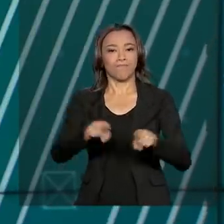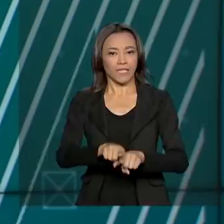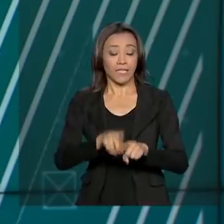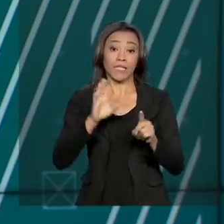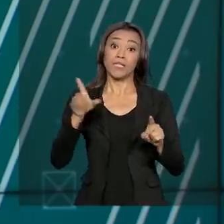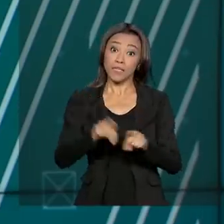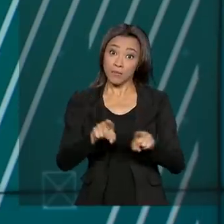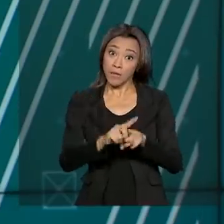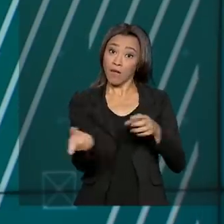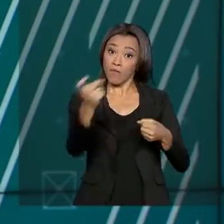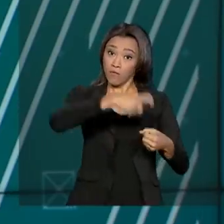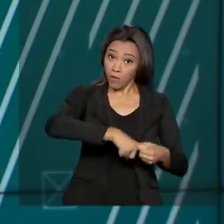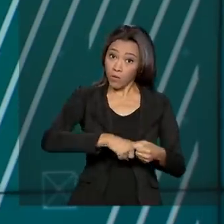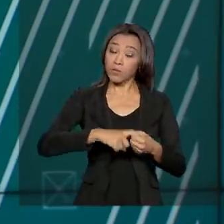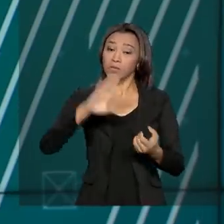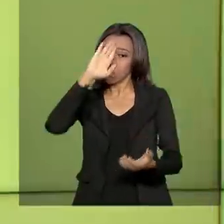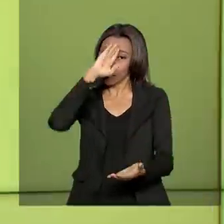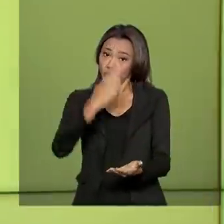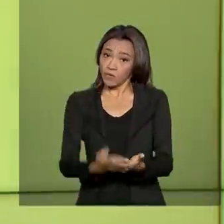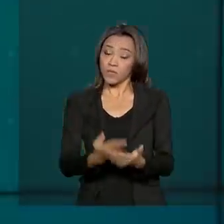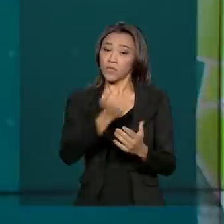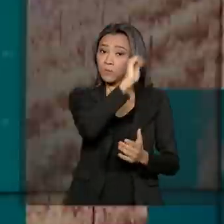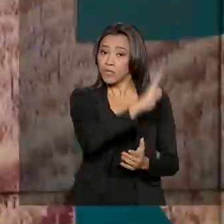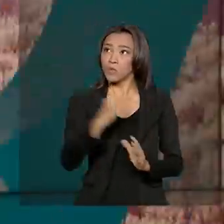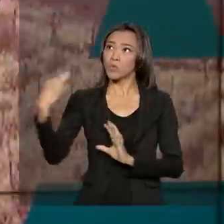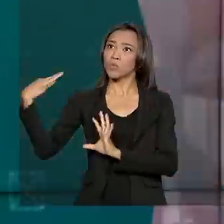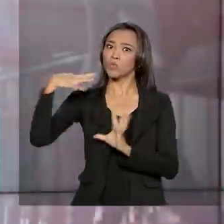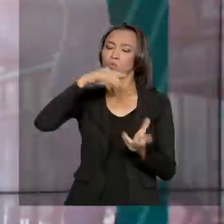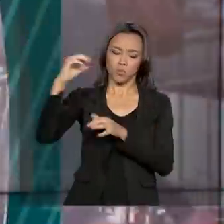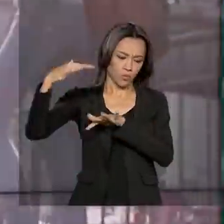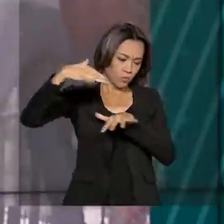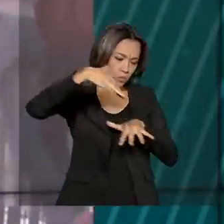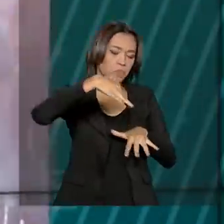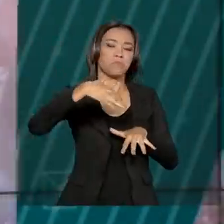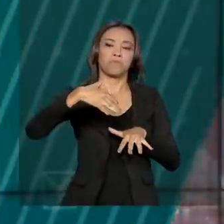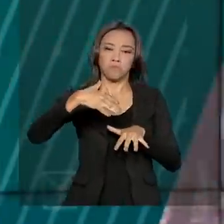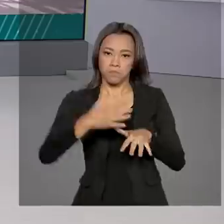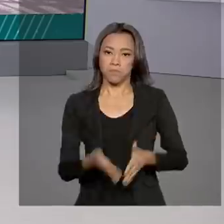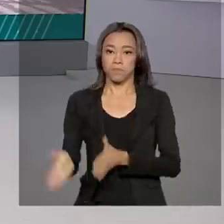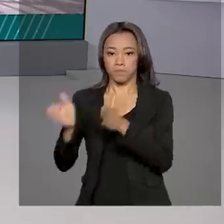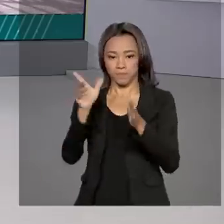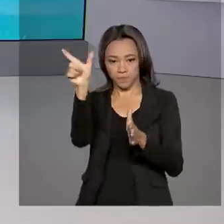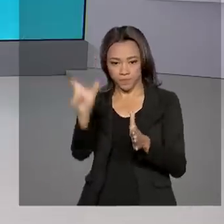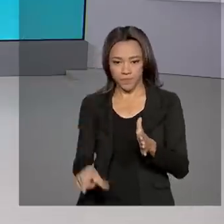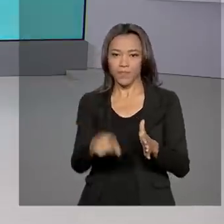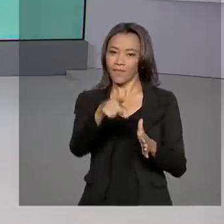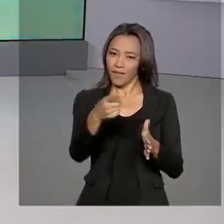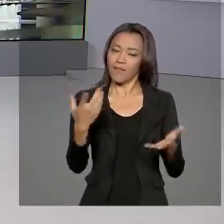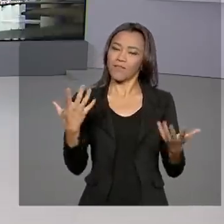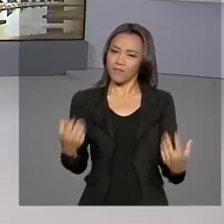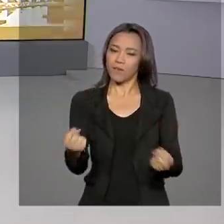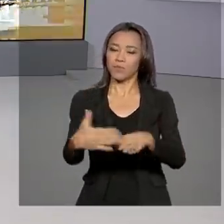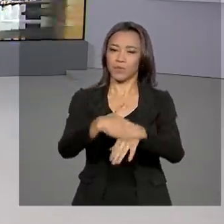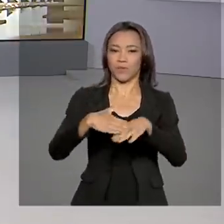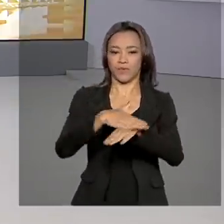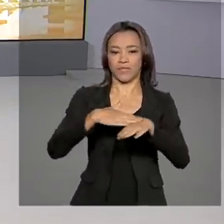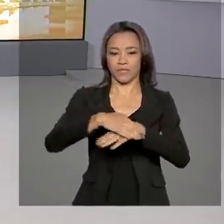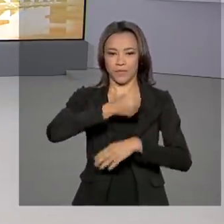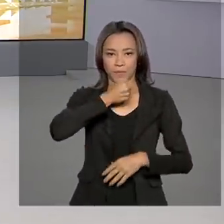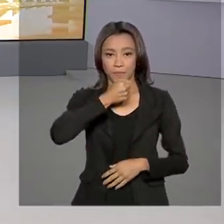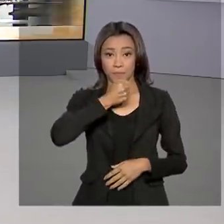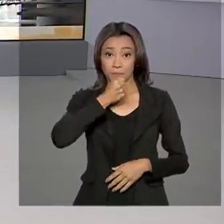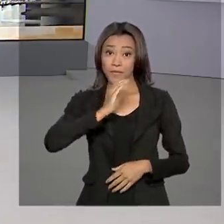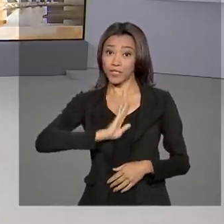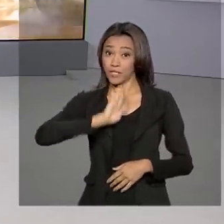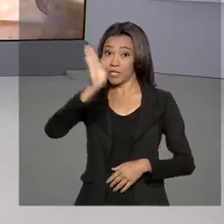no mundo. Quem acompanhou tudo foi a nossa enviada especial, Vanessa Casalino. É com ela que vamos conversar agora, direto